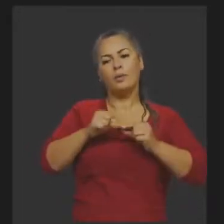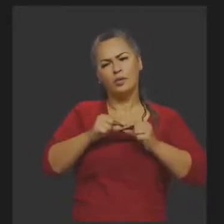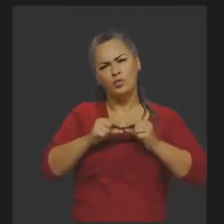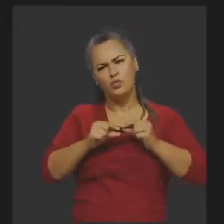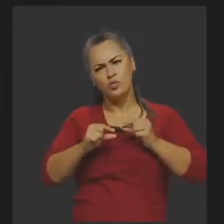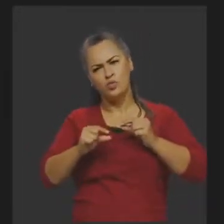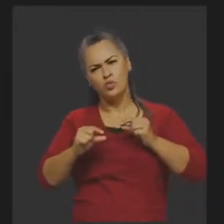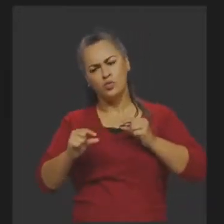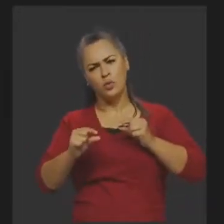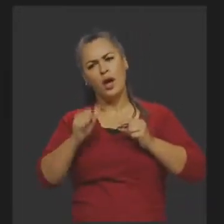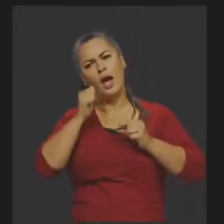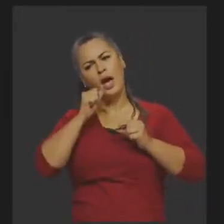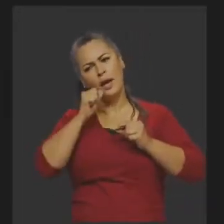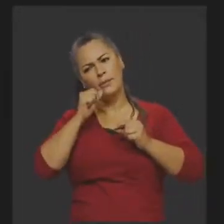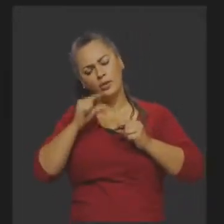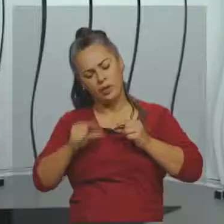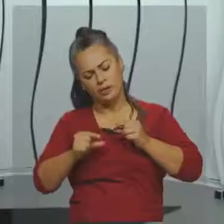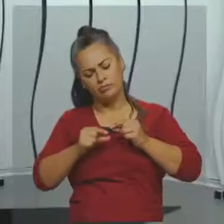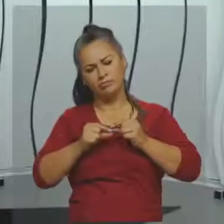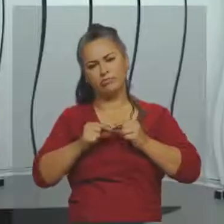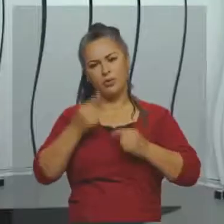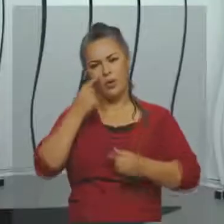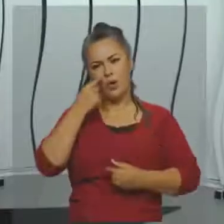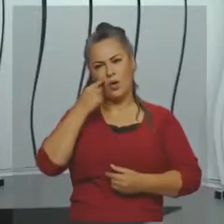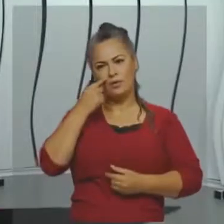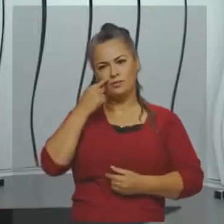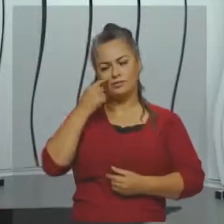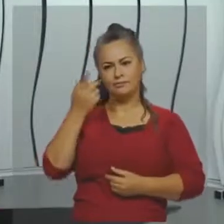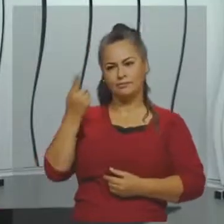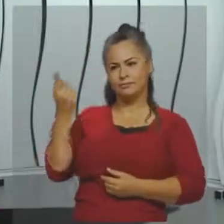mulher. Vamos ver isso aqui rapidamente.